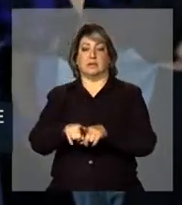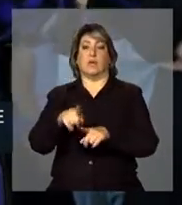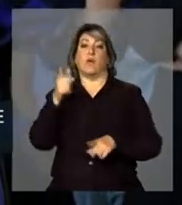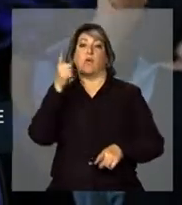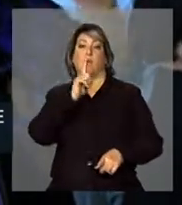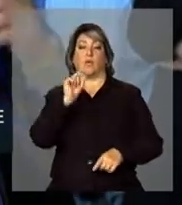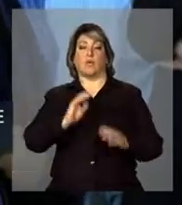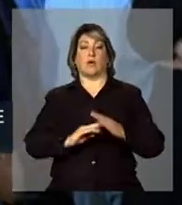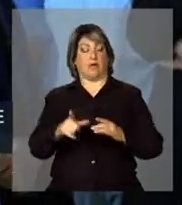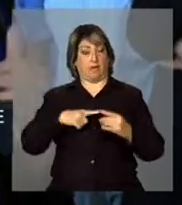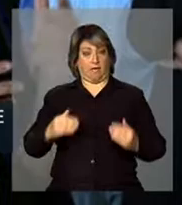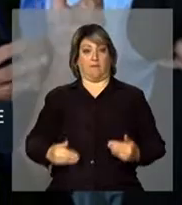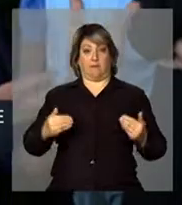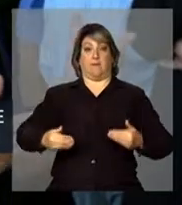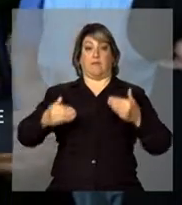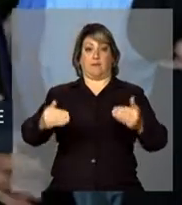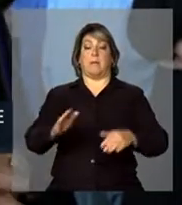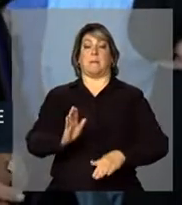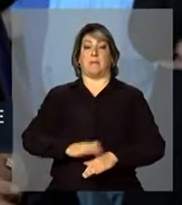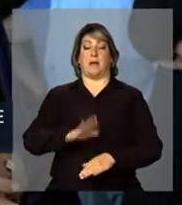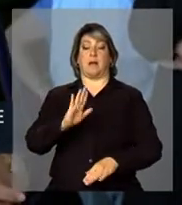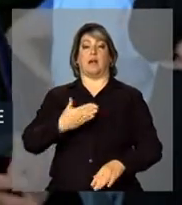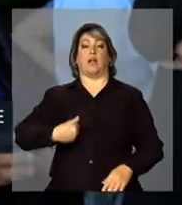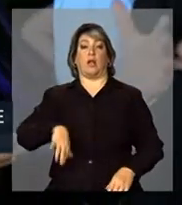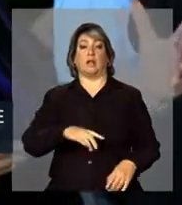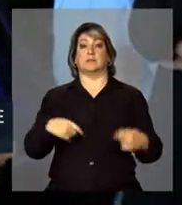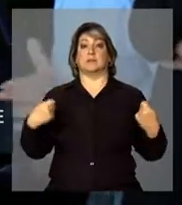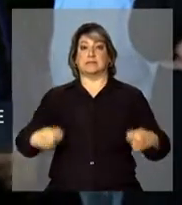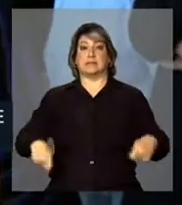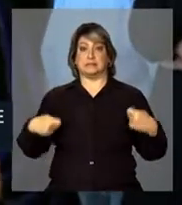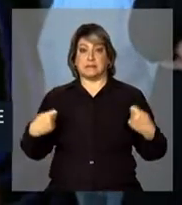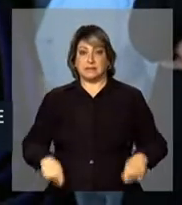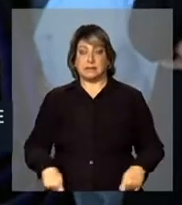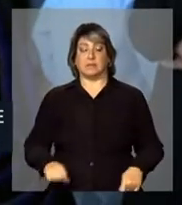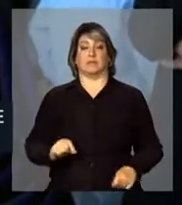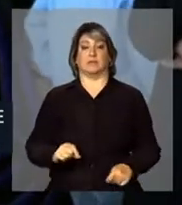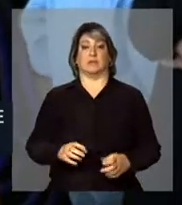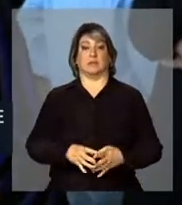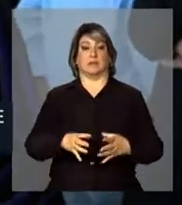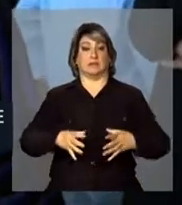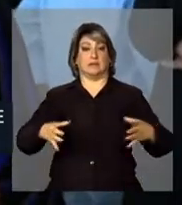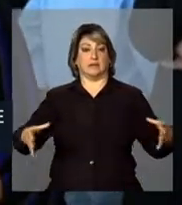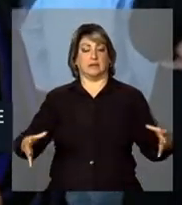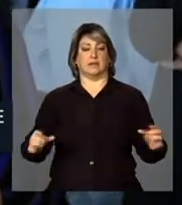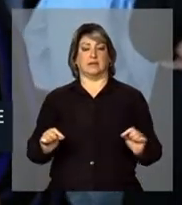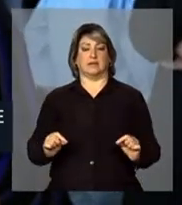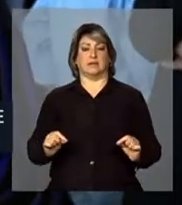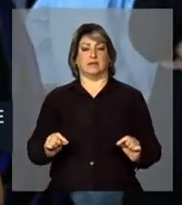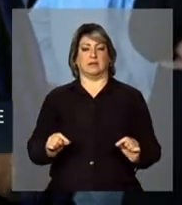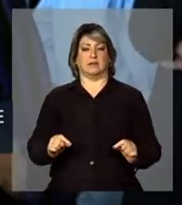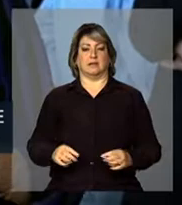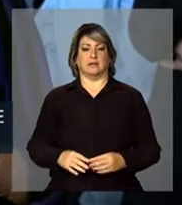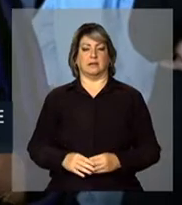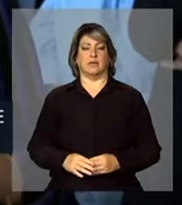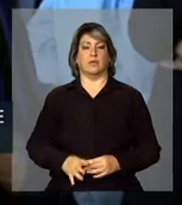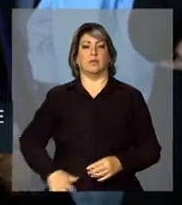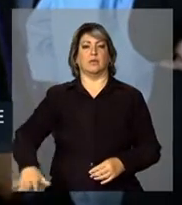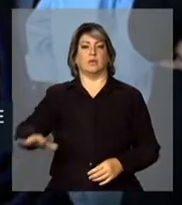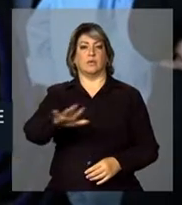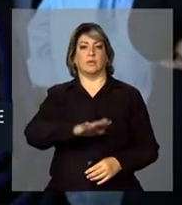vão avançar mais, mas nós precisamos estender para os demais